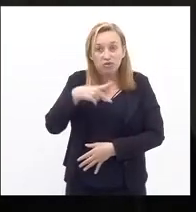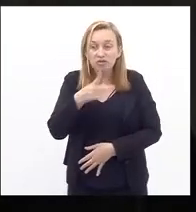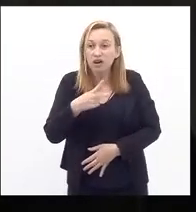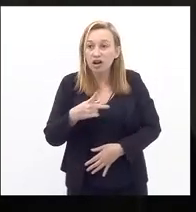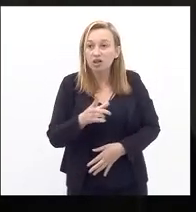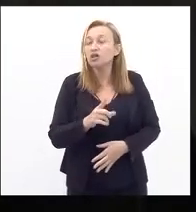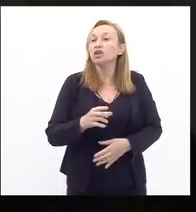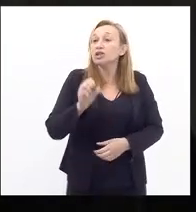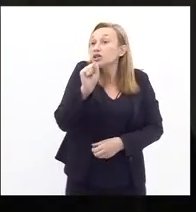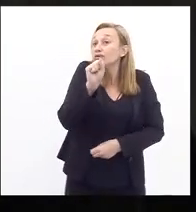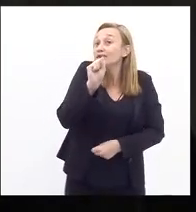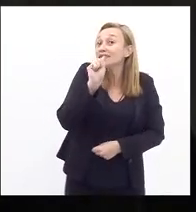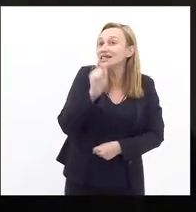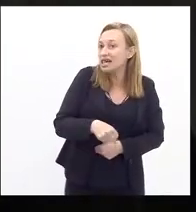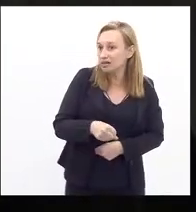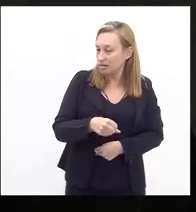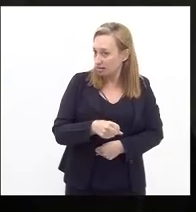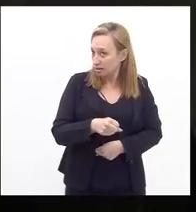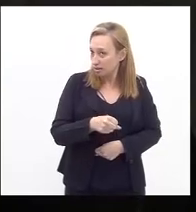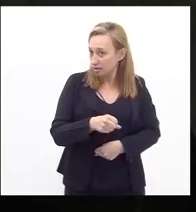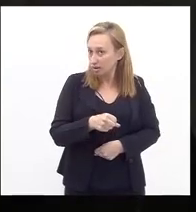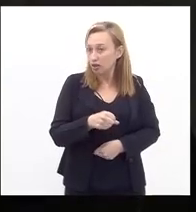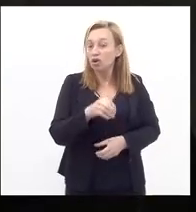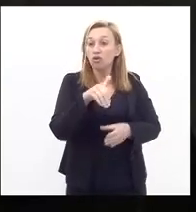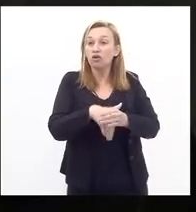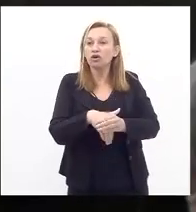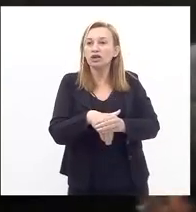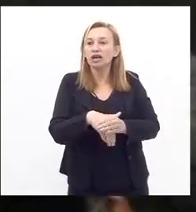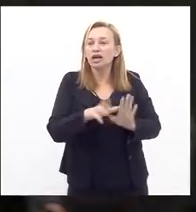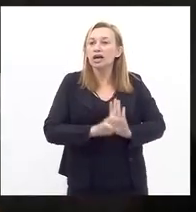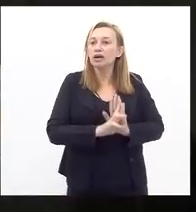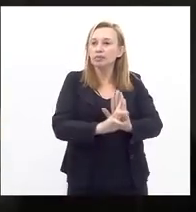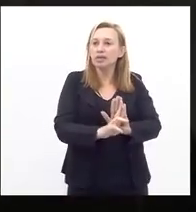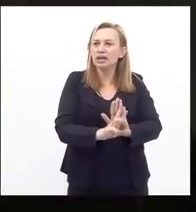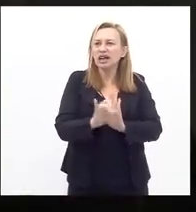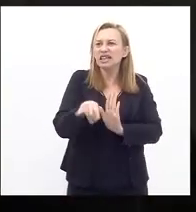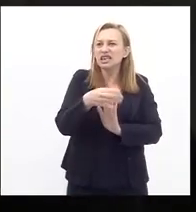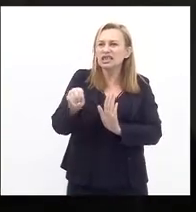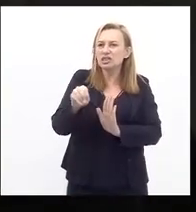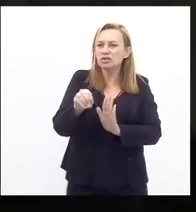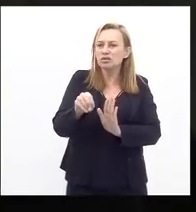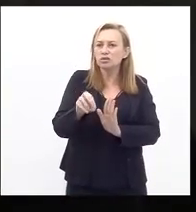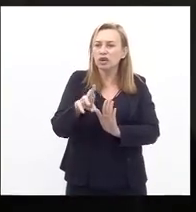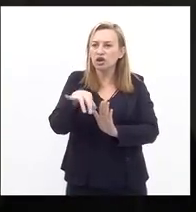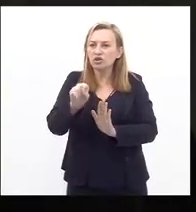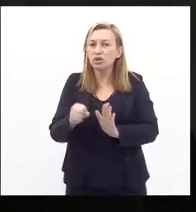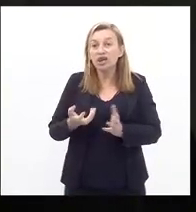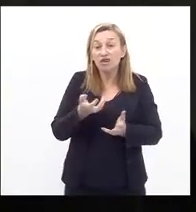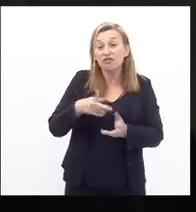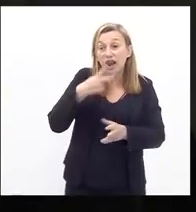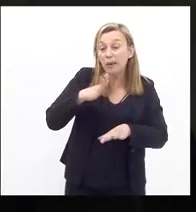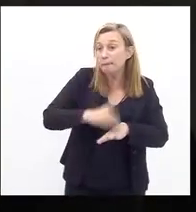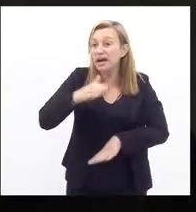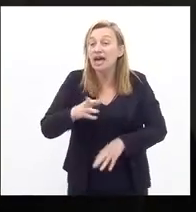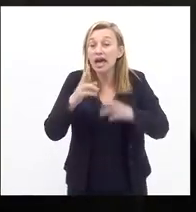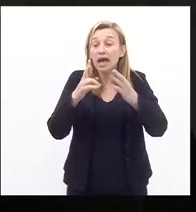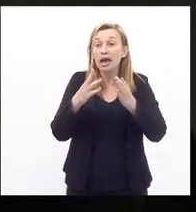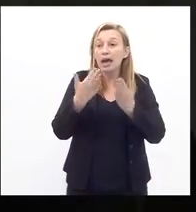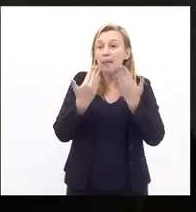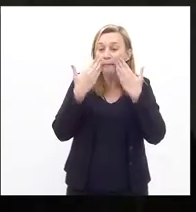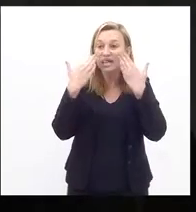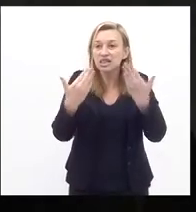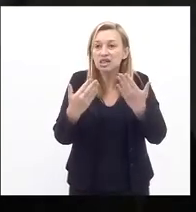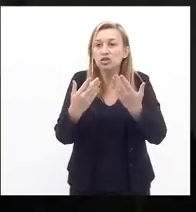que o vossos um representa Adesão do regime eu quero ir além o vosso se representa